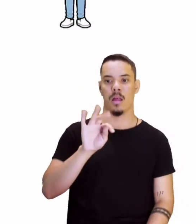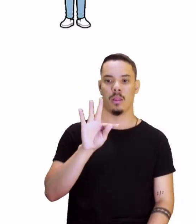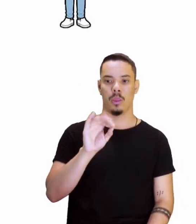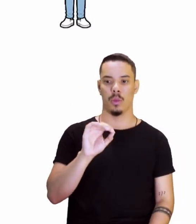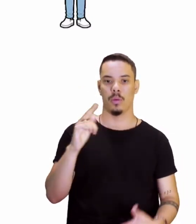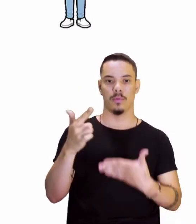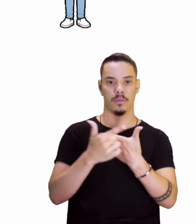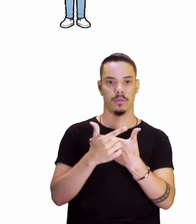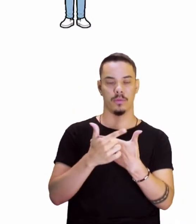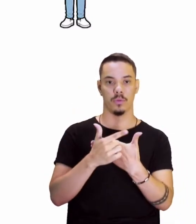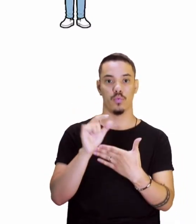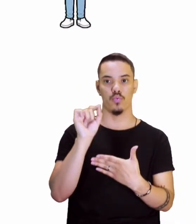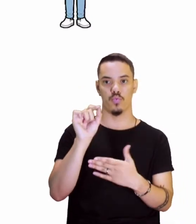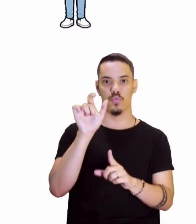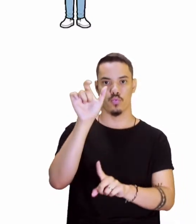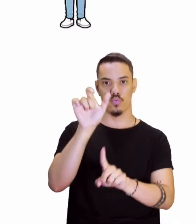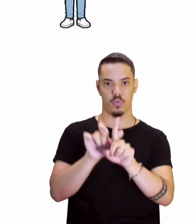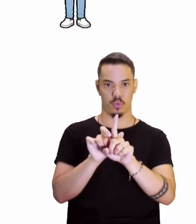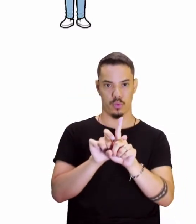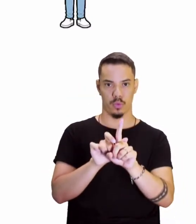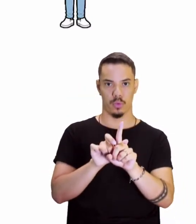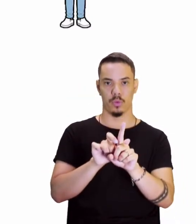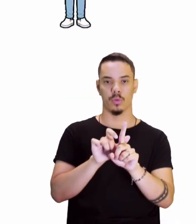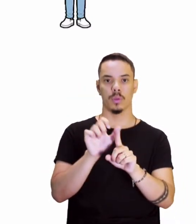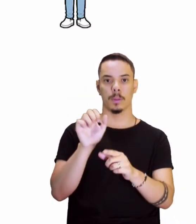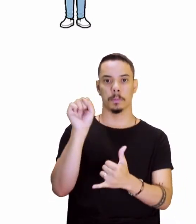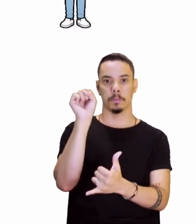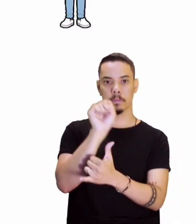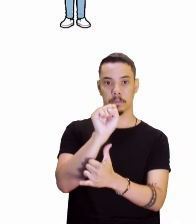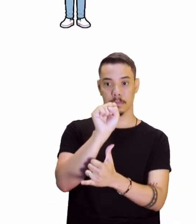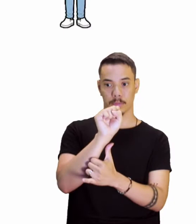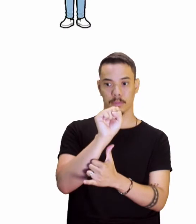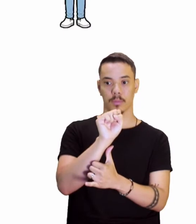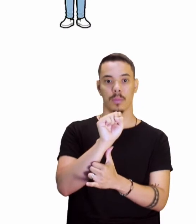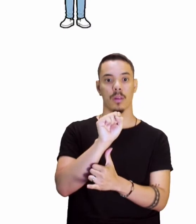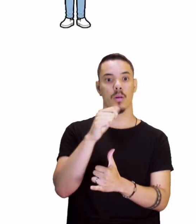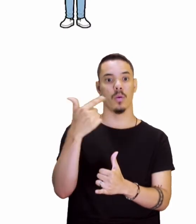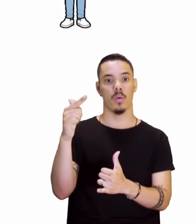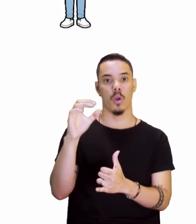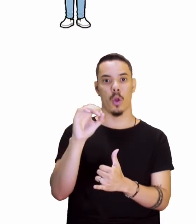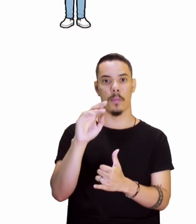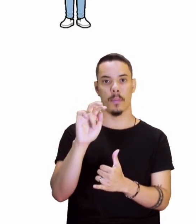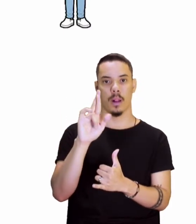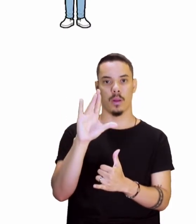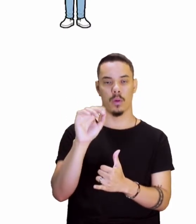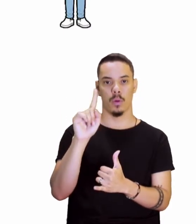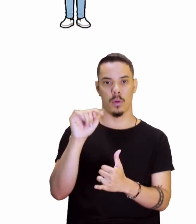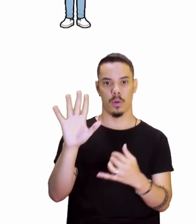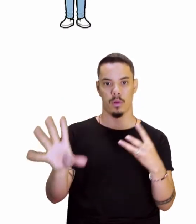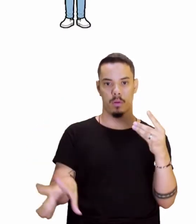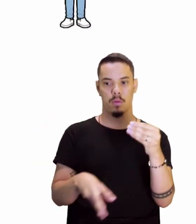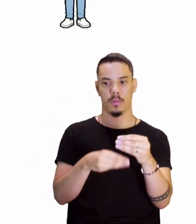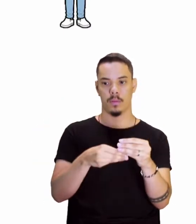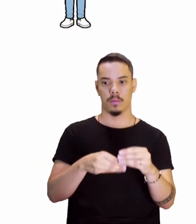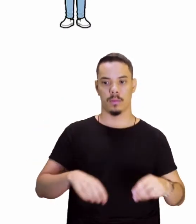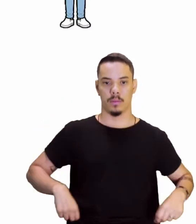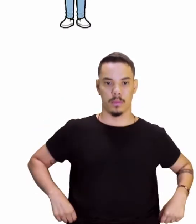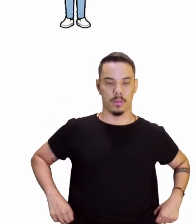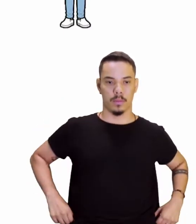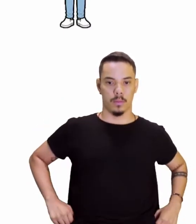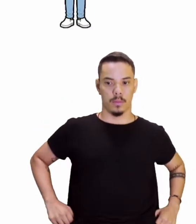de sujeito. O pronome oblíquo, função de complemento. Tá